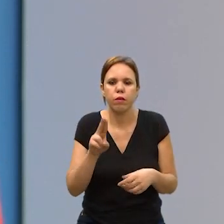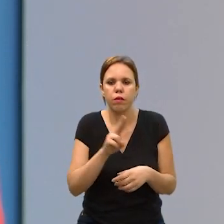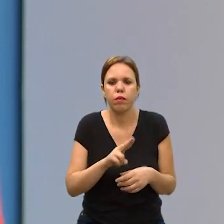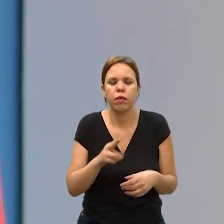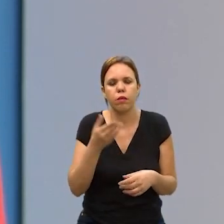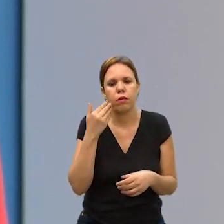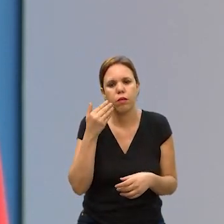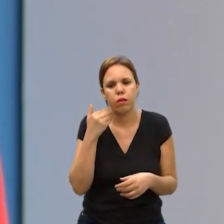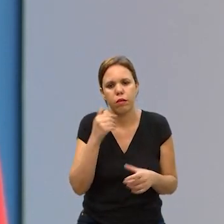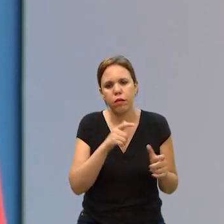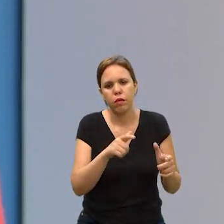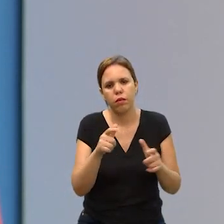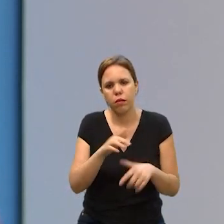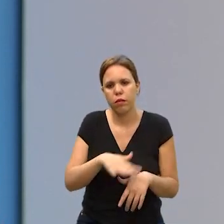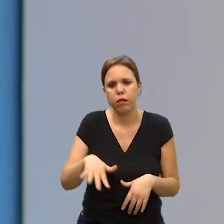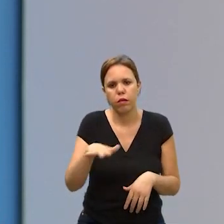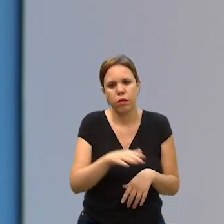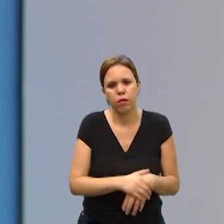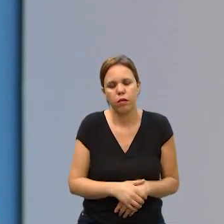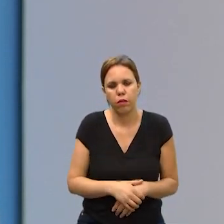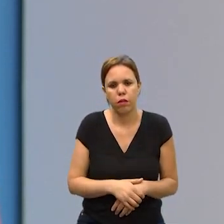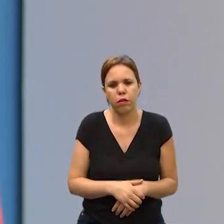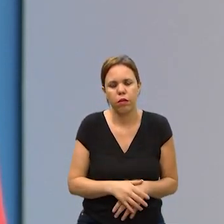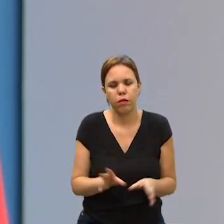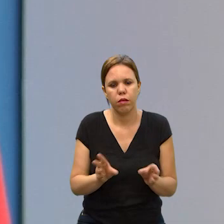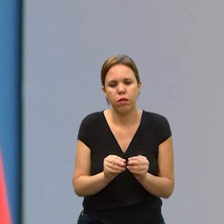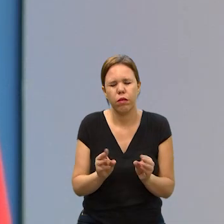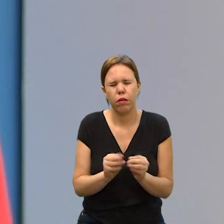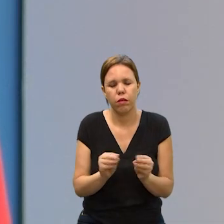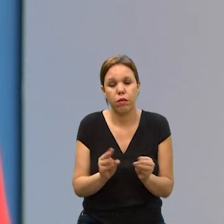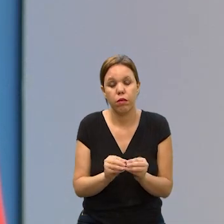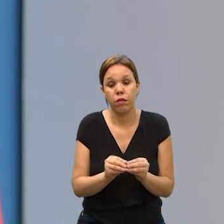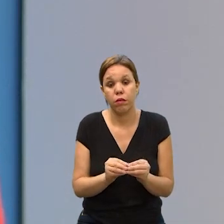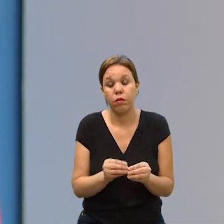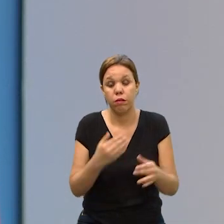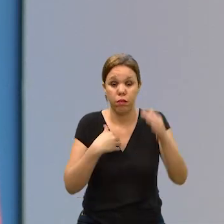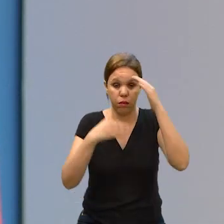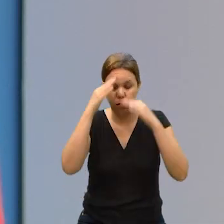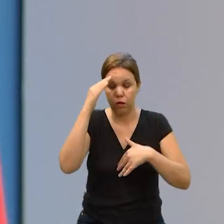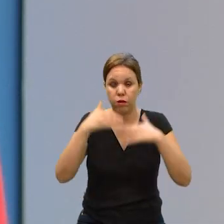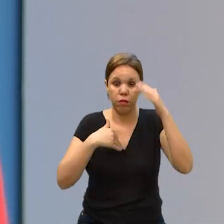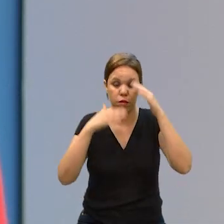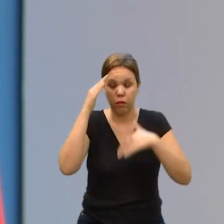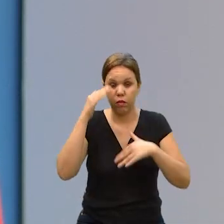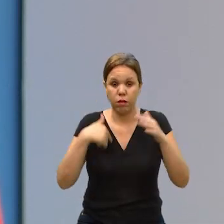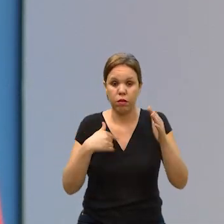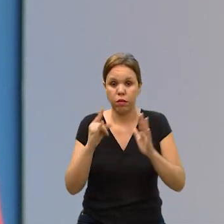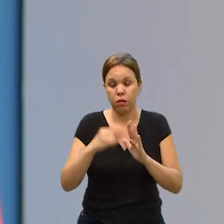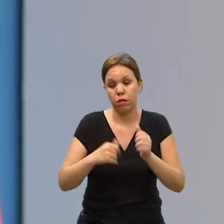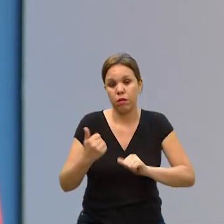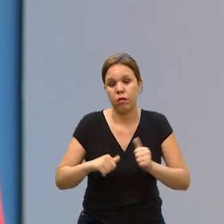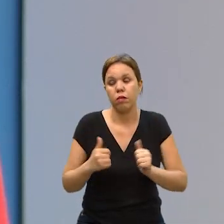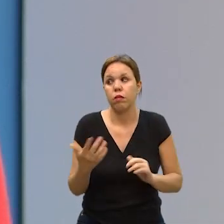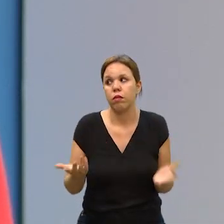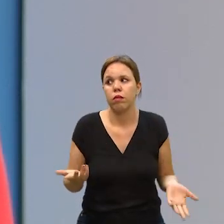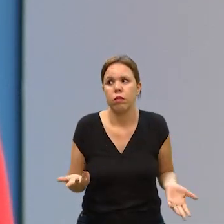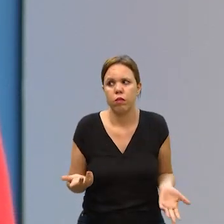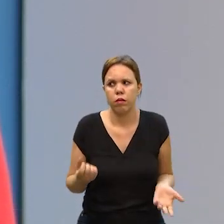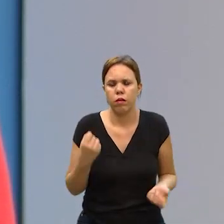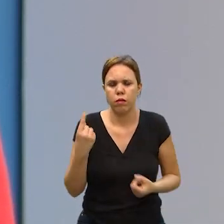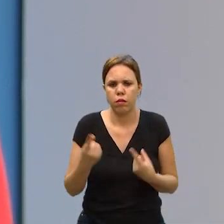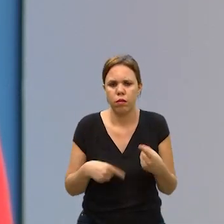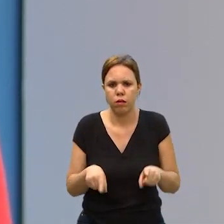interessantes para serem usados em várias dessas definições dentro da paralisia cerebral,